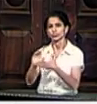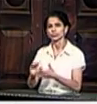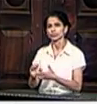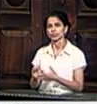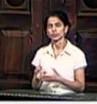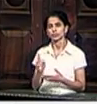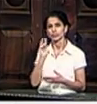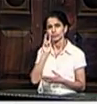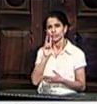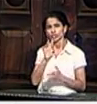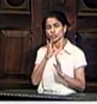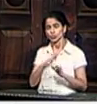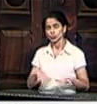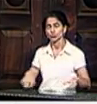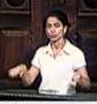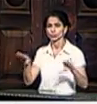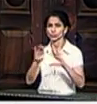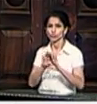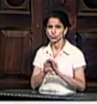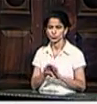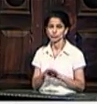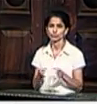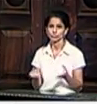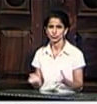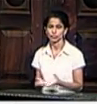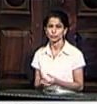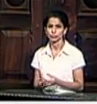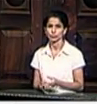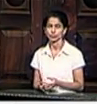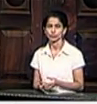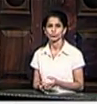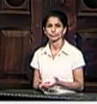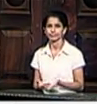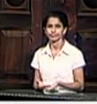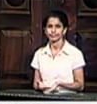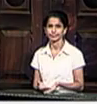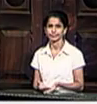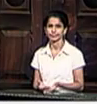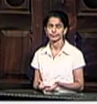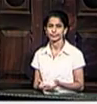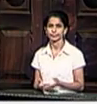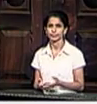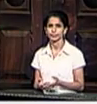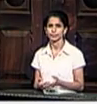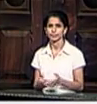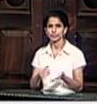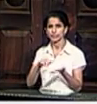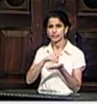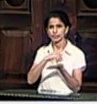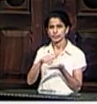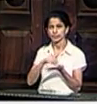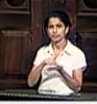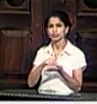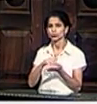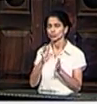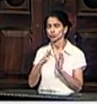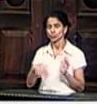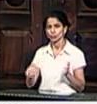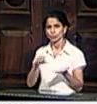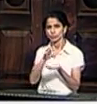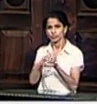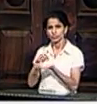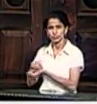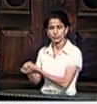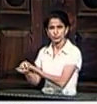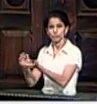olhar o anexo desse decreto, vão atingir como um todo todas as secretarias existentes.